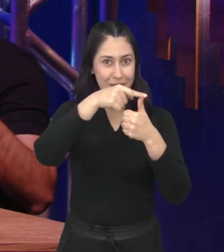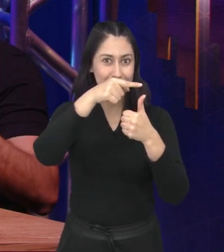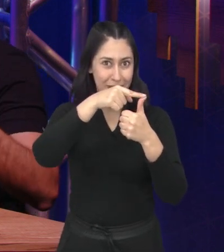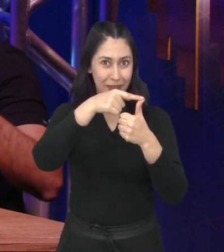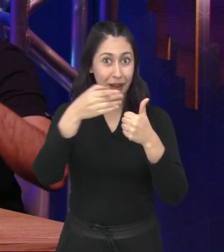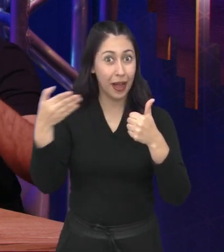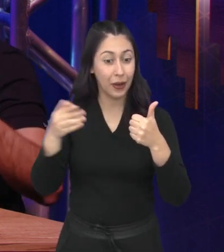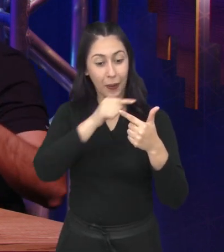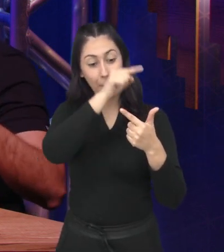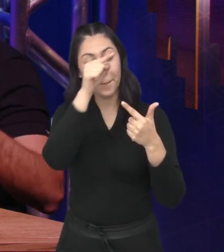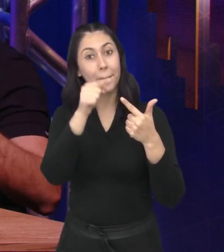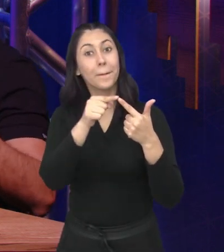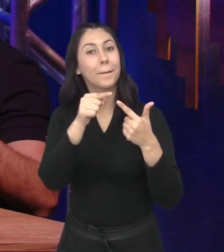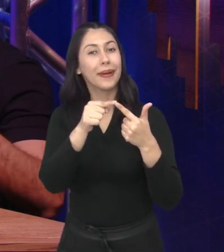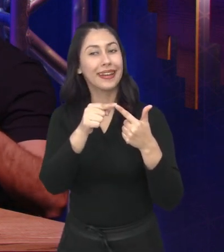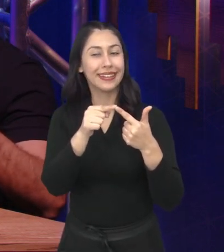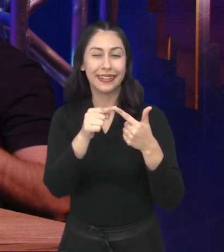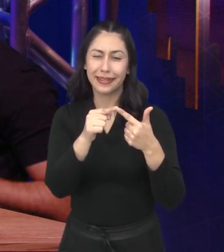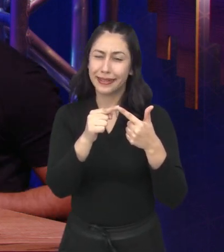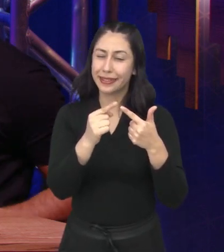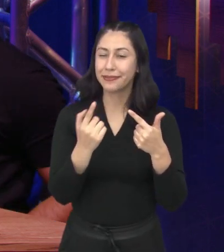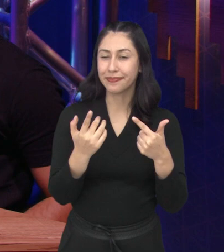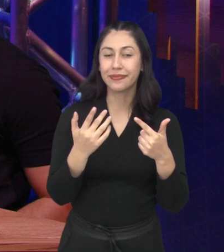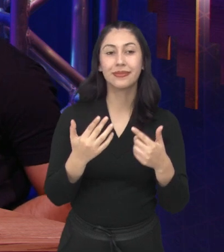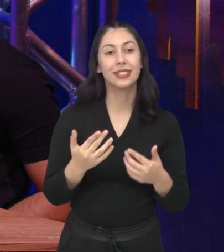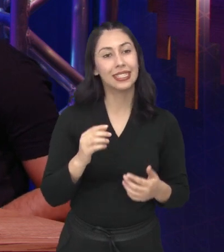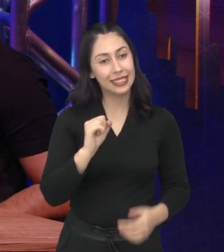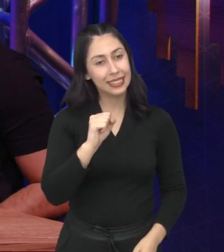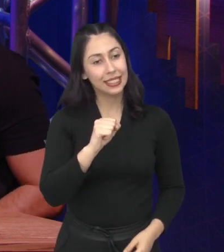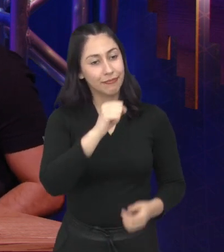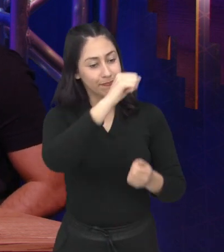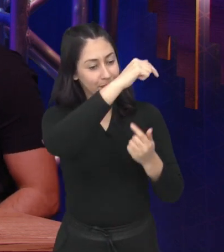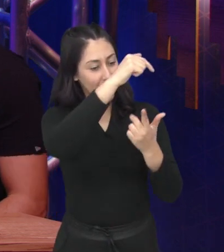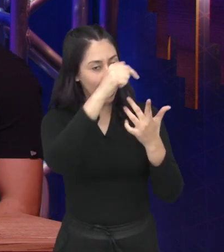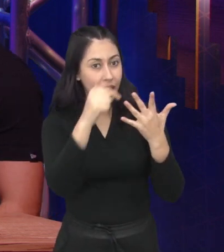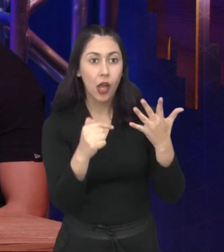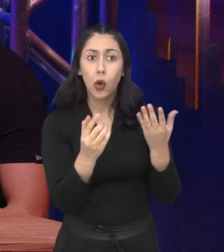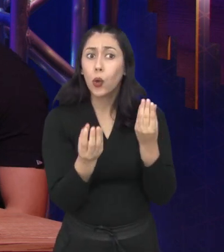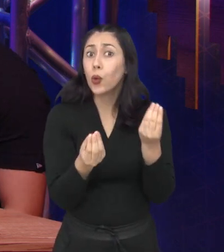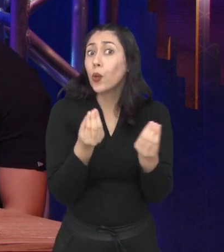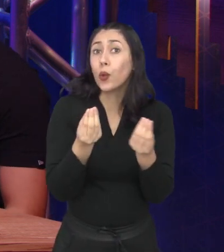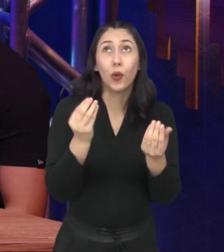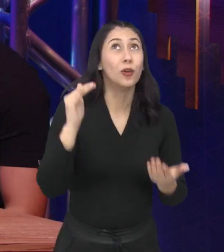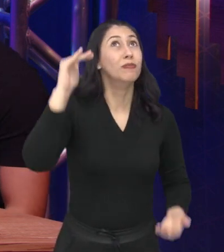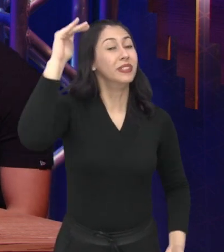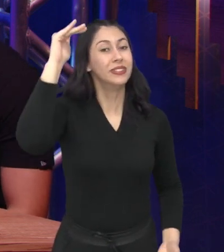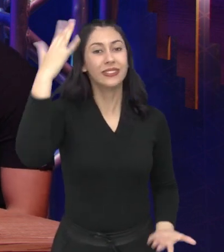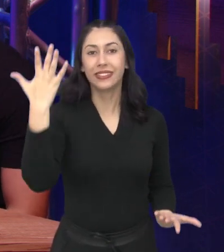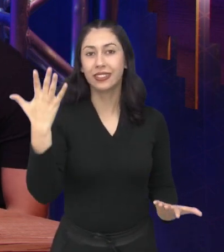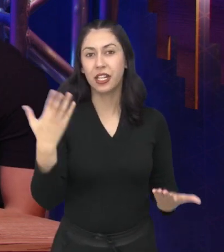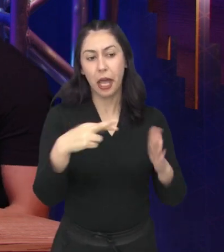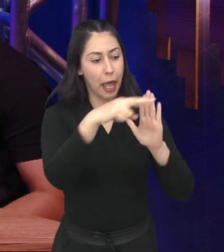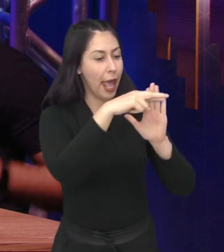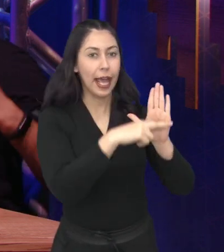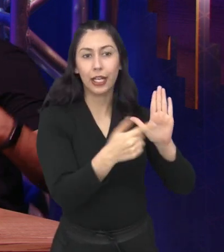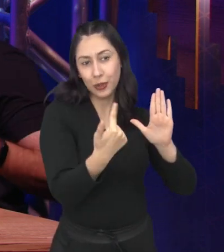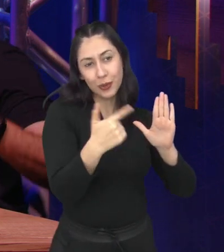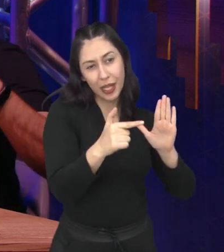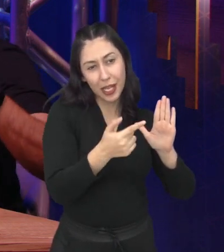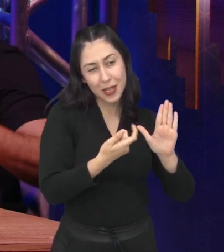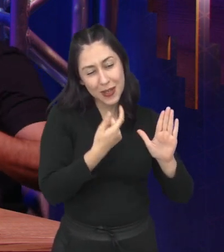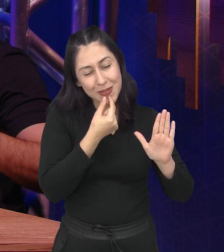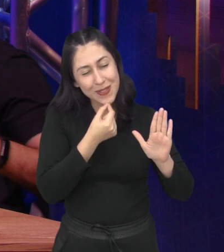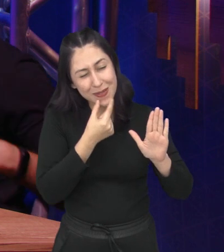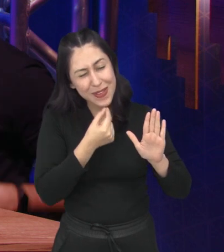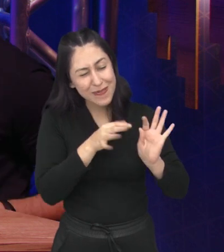falar do primeiro item, Vi. Isso, a gente tá falando, né, de alguns itens de como ser adulto. Isso. Já que não tem manual, Pode Ser fez um manual pra você? A gente fez